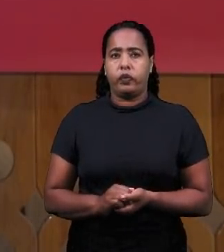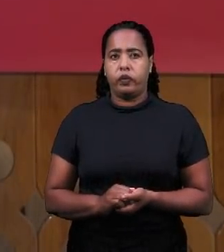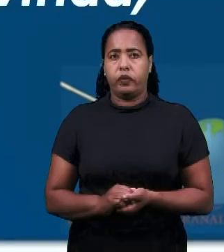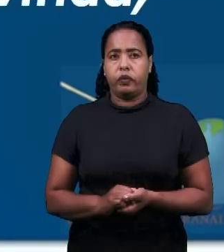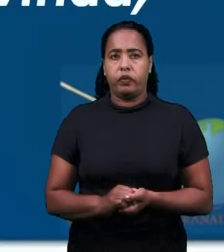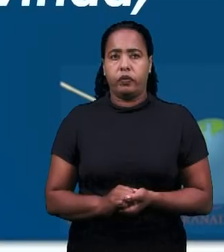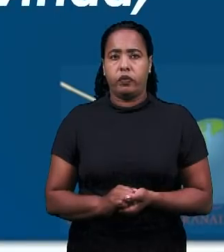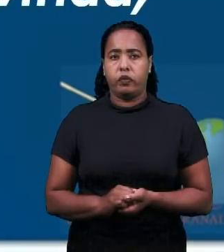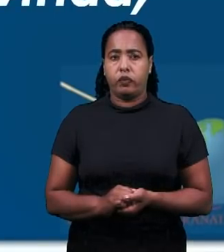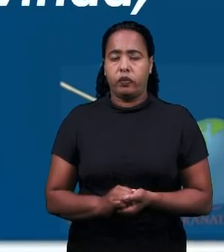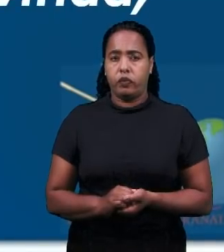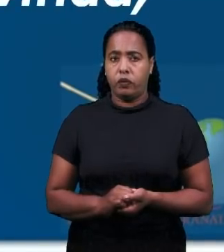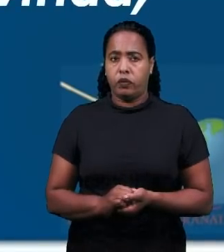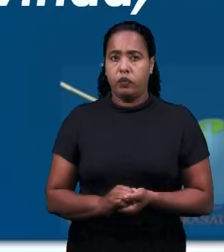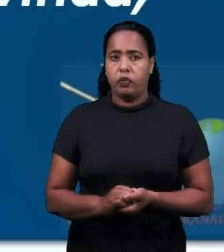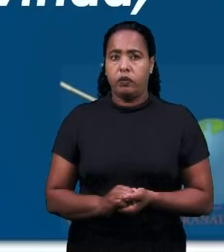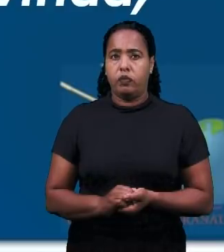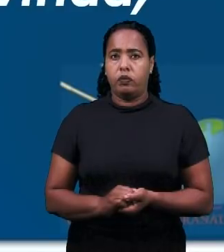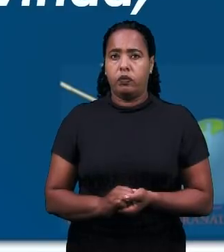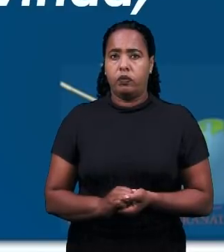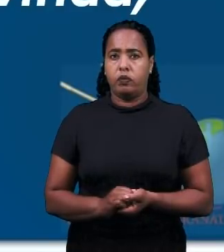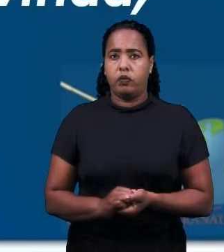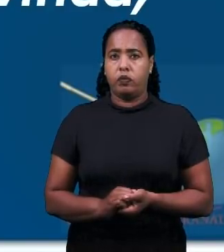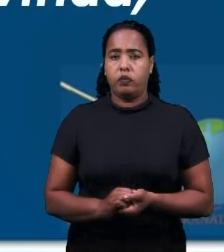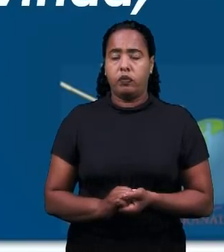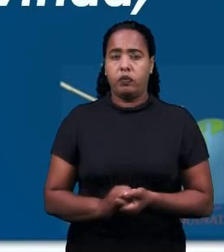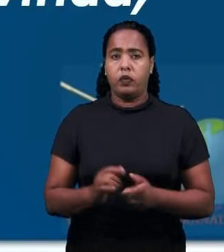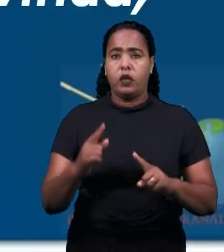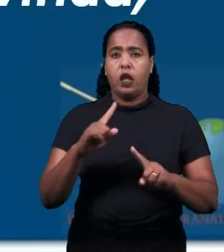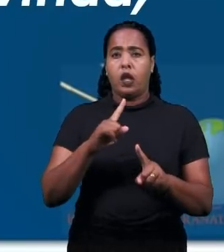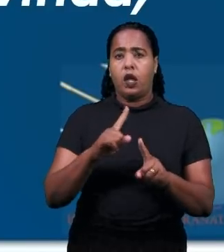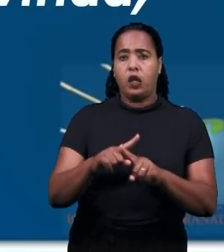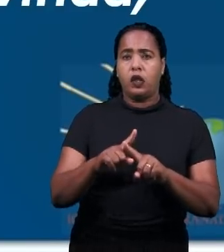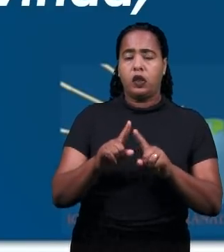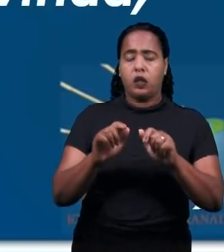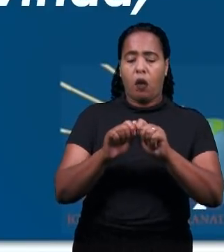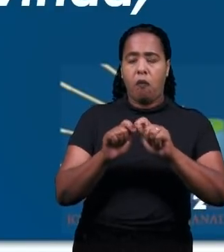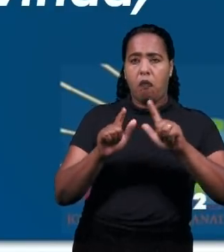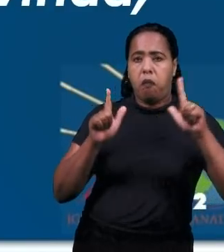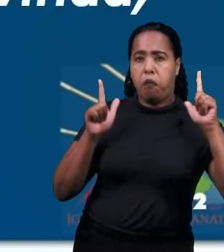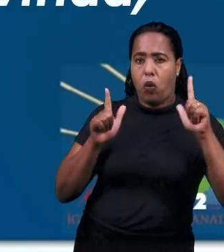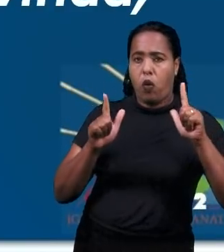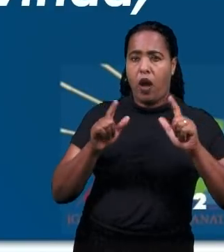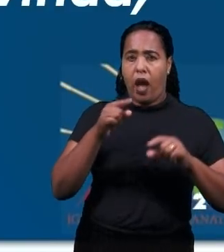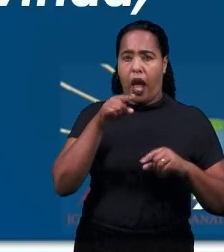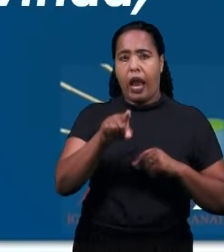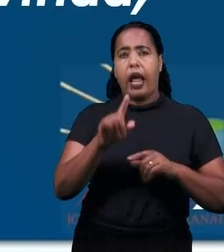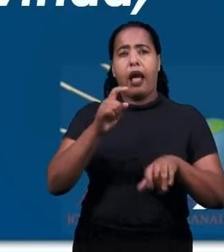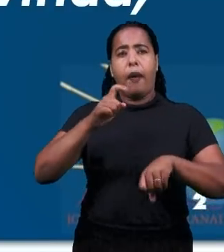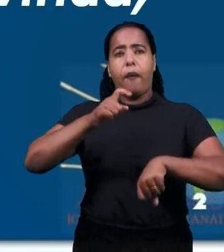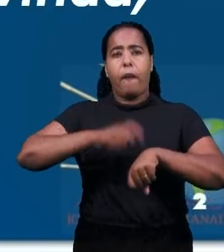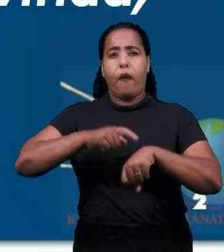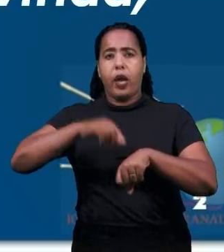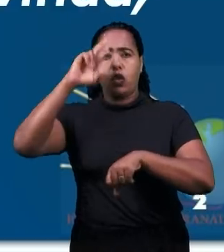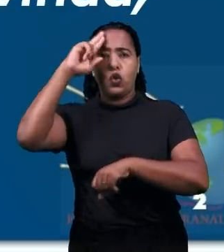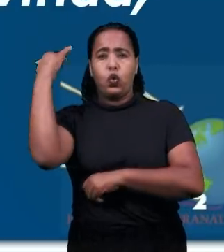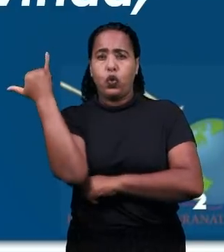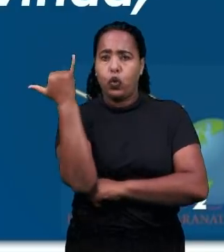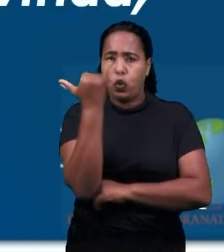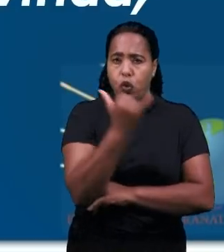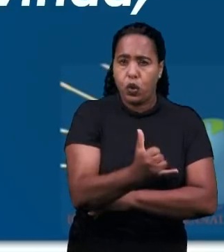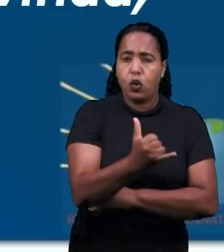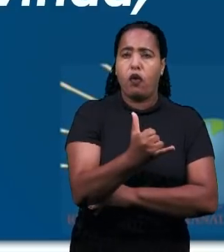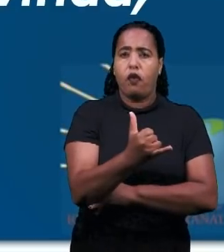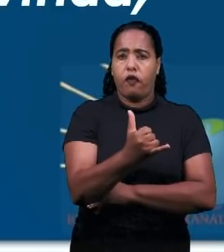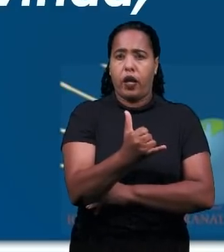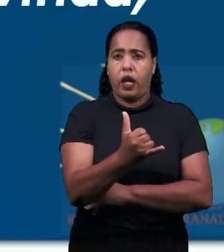Então se revelar do o iníquo a quem o Senhor desfará pelo assopro da sua boca e aniquilará pelo esplendor da sua vinda. Eu